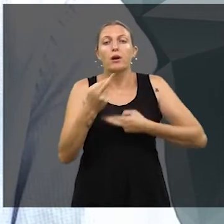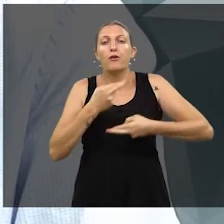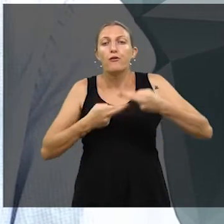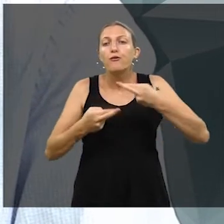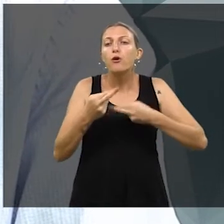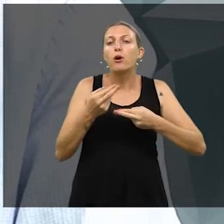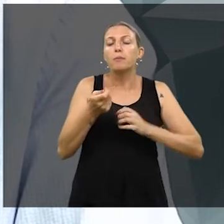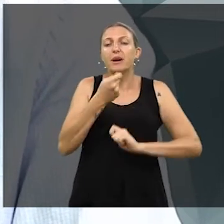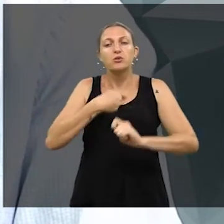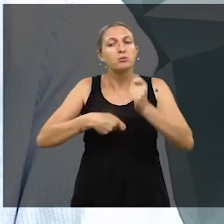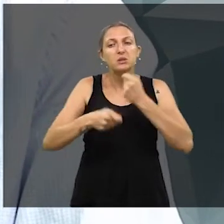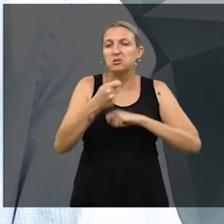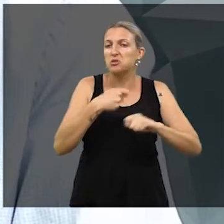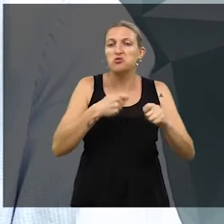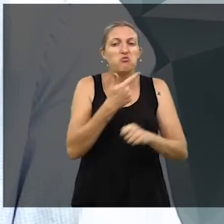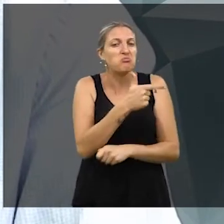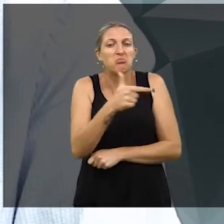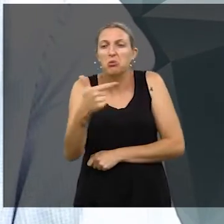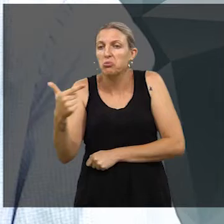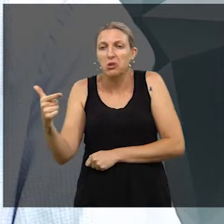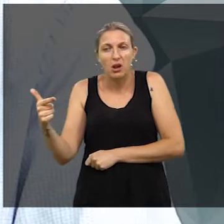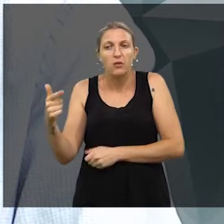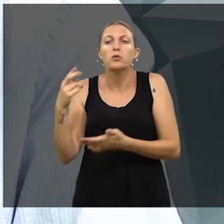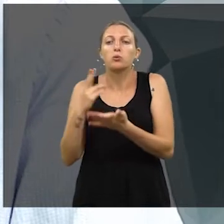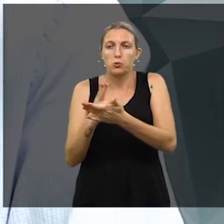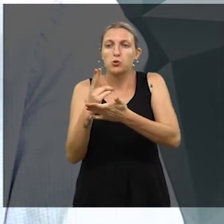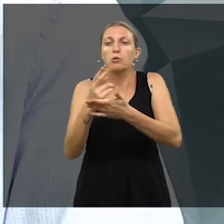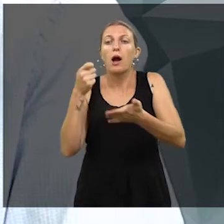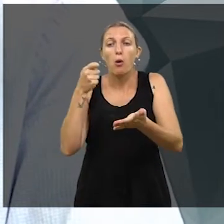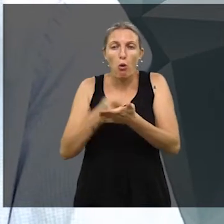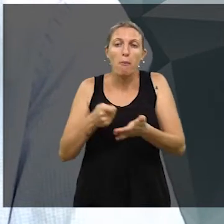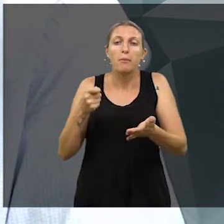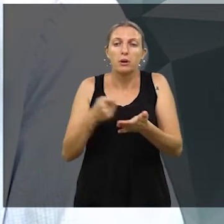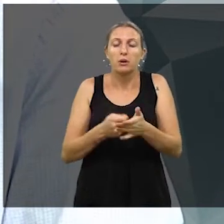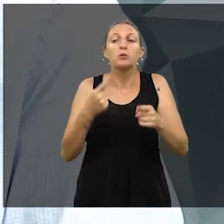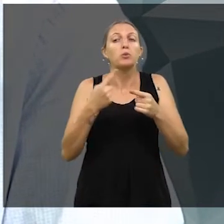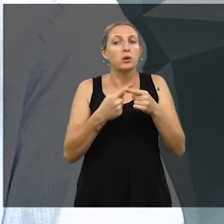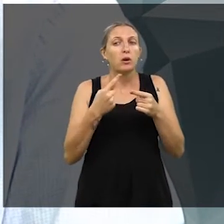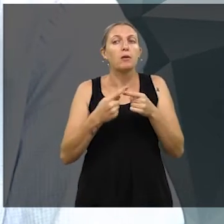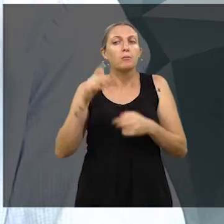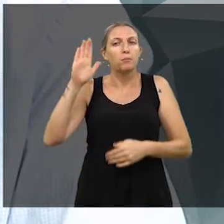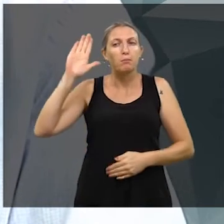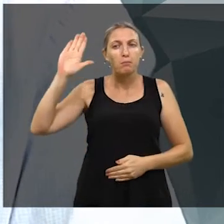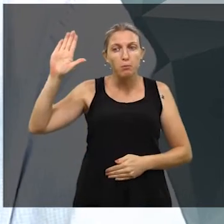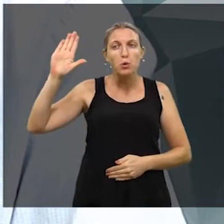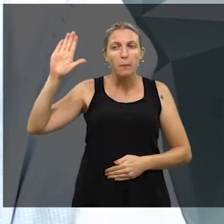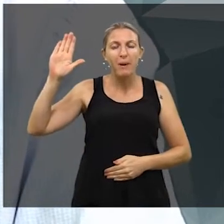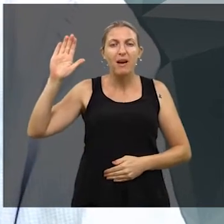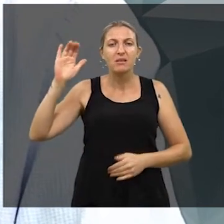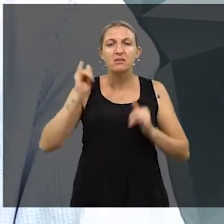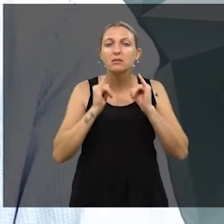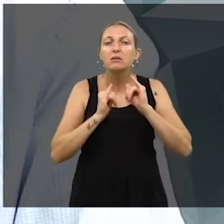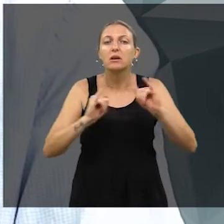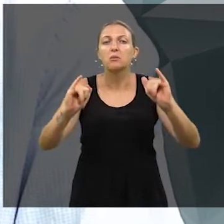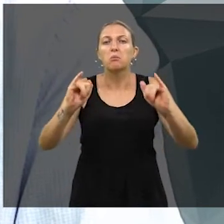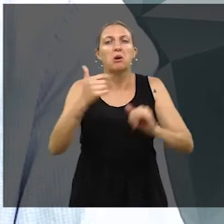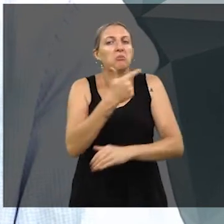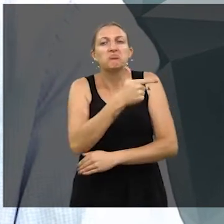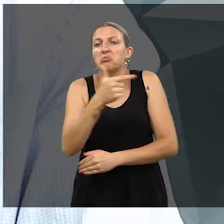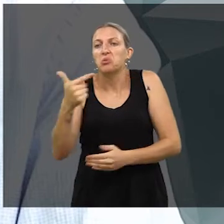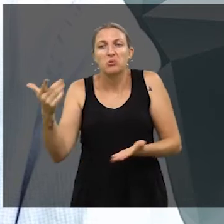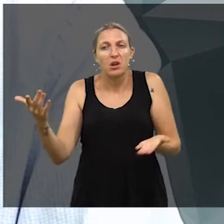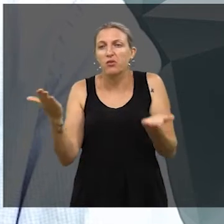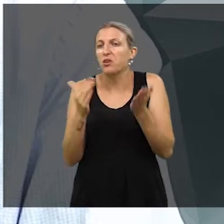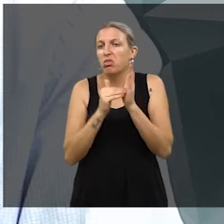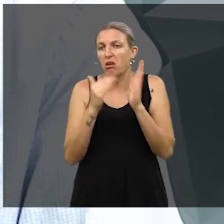ela não aconteceu. Nós vamos continuar cobrando, porque foi um compromisso, uma promessa de campanha que não aconteceu. Nós somos